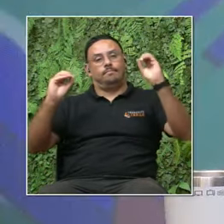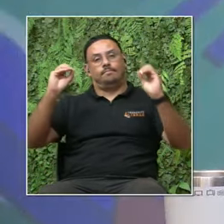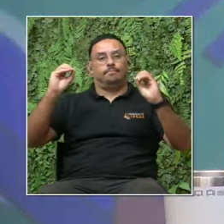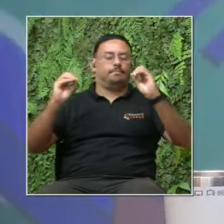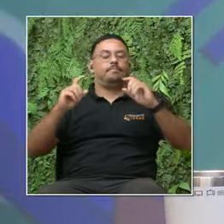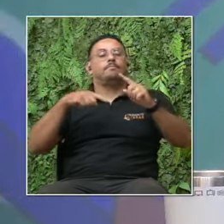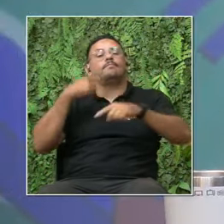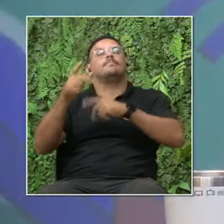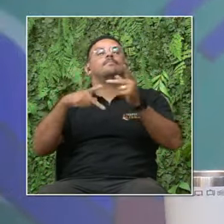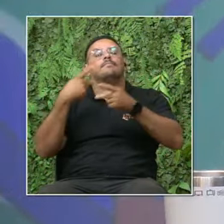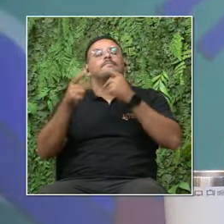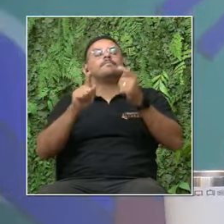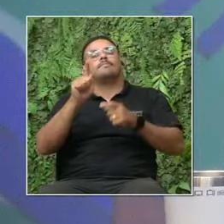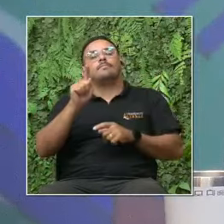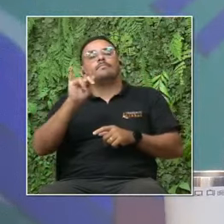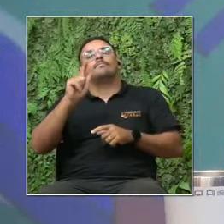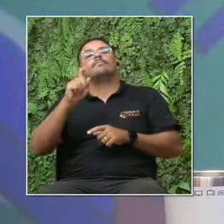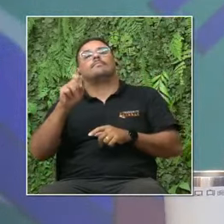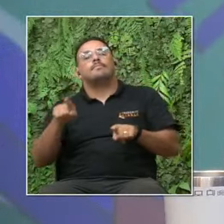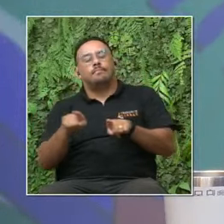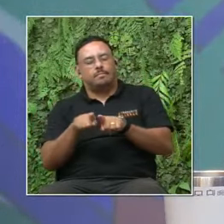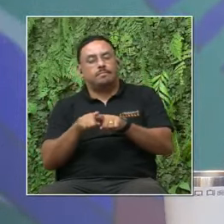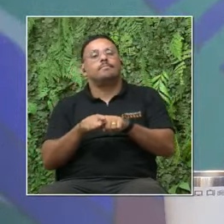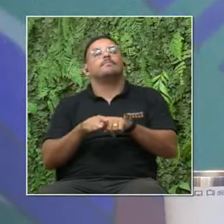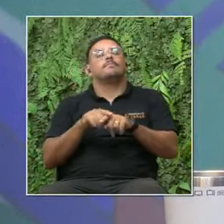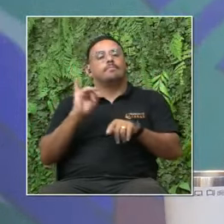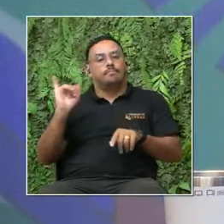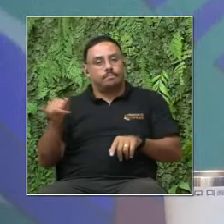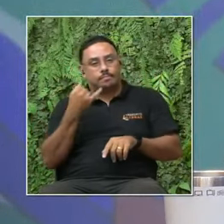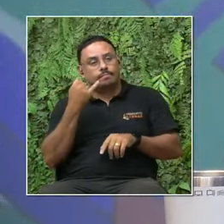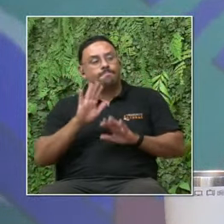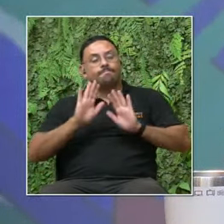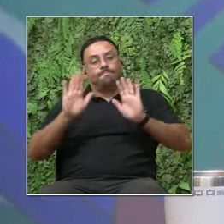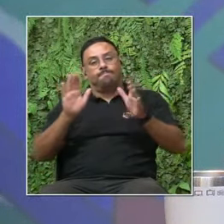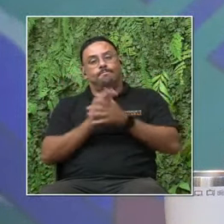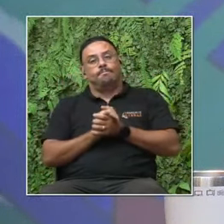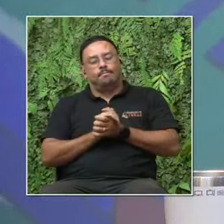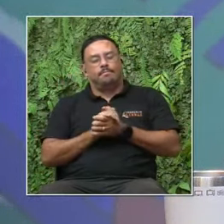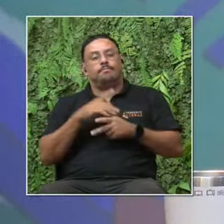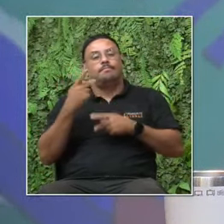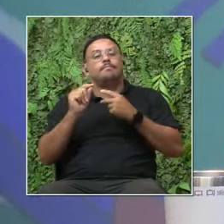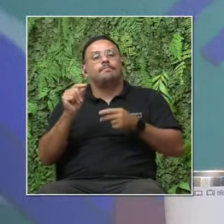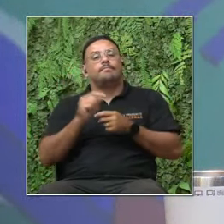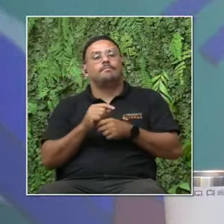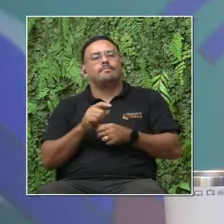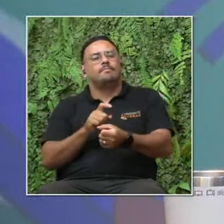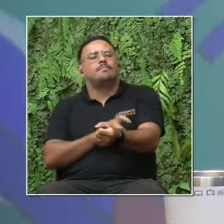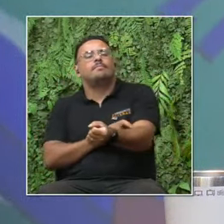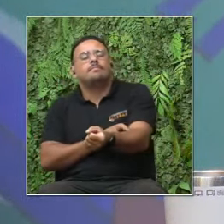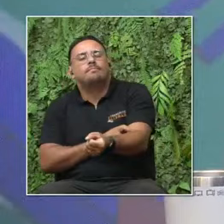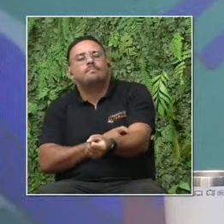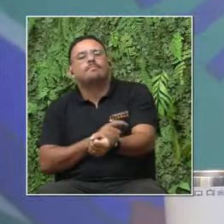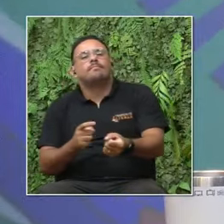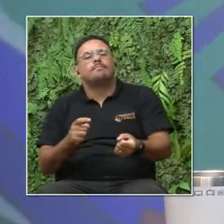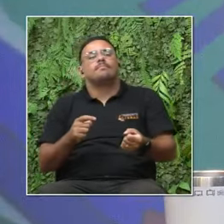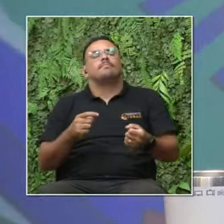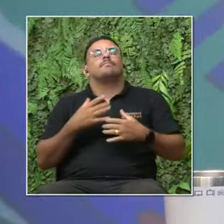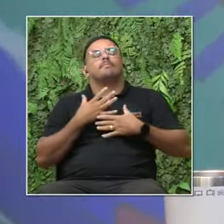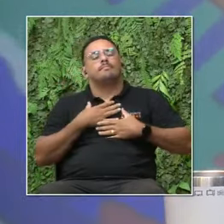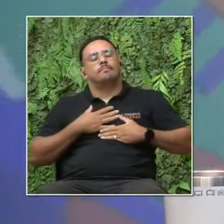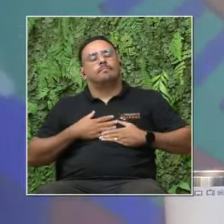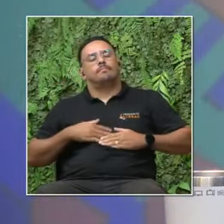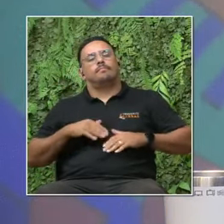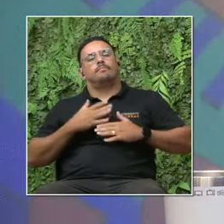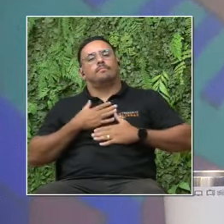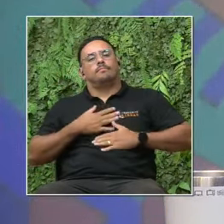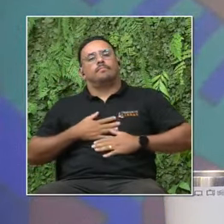bem Daqui a pouco vamos falar com o Gilbert Campos também vamos trocar essa bola mas é aqui dá um toque você você tá nervoso relaxa aí